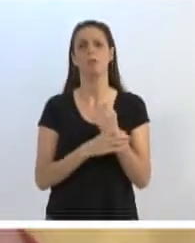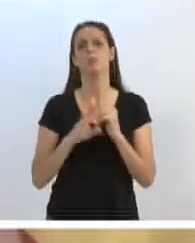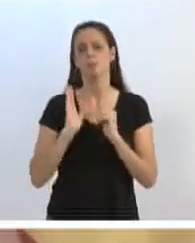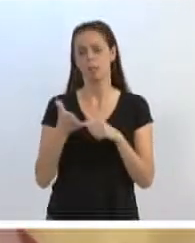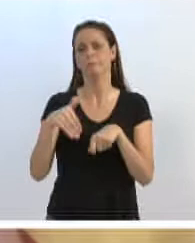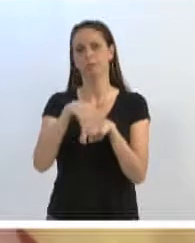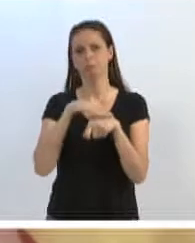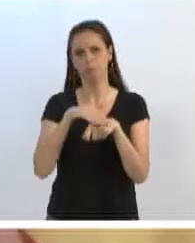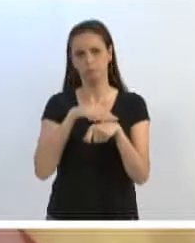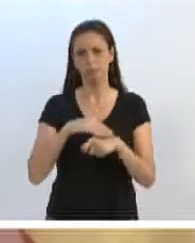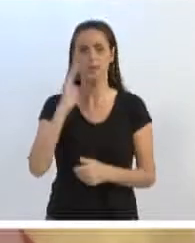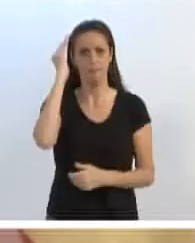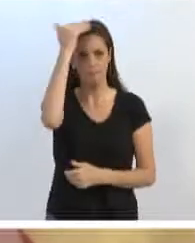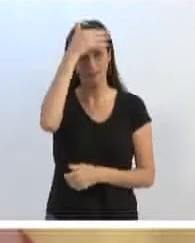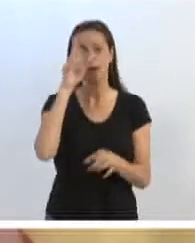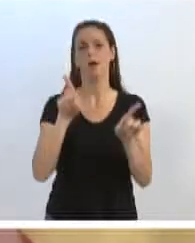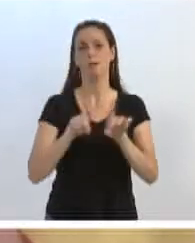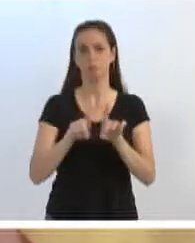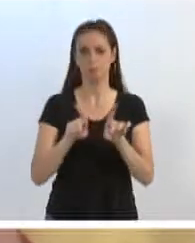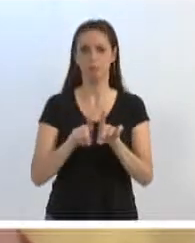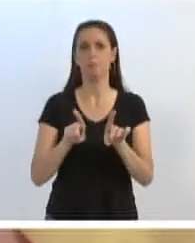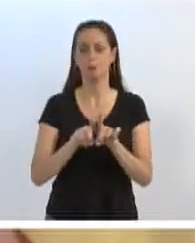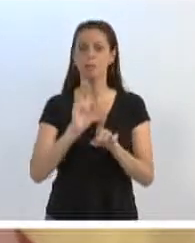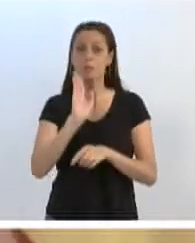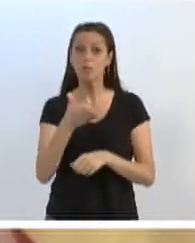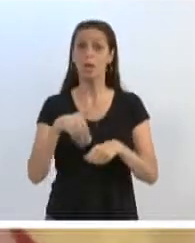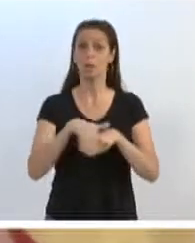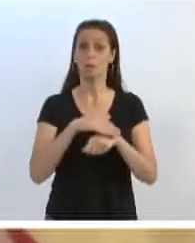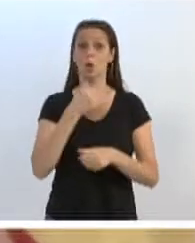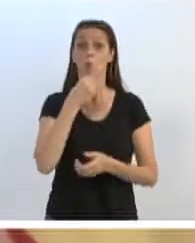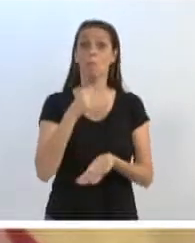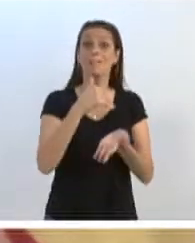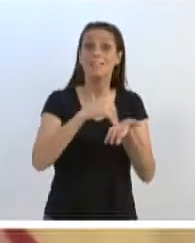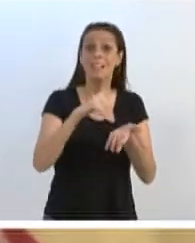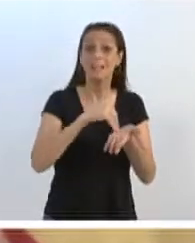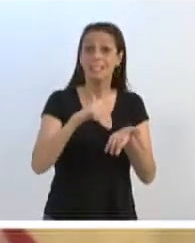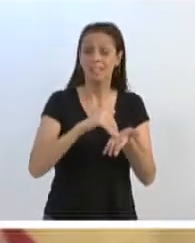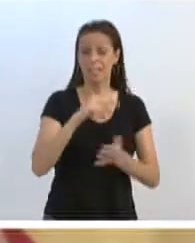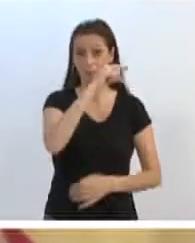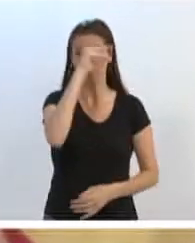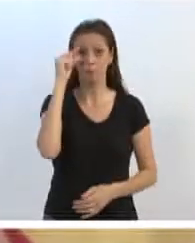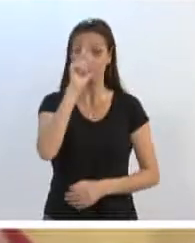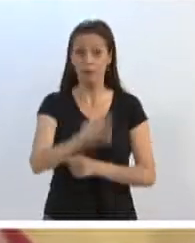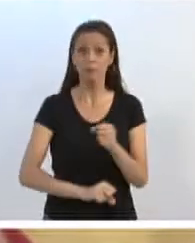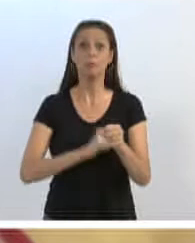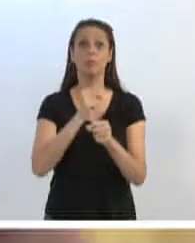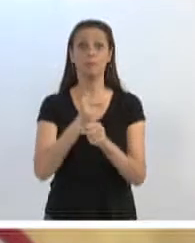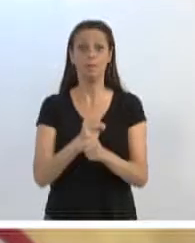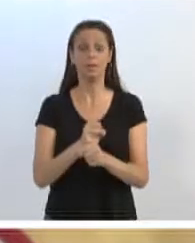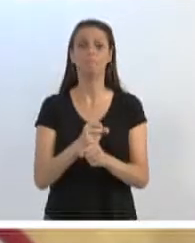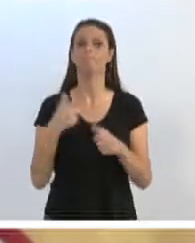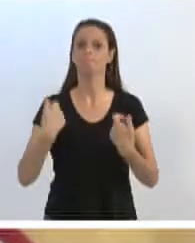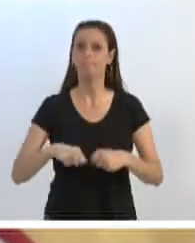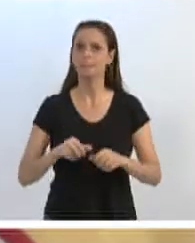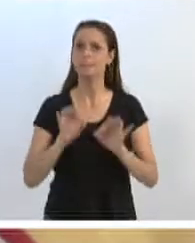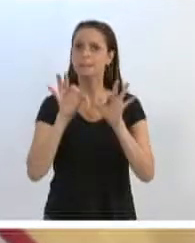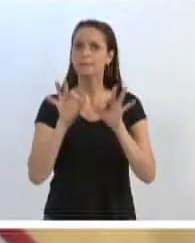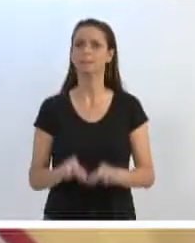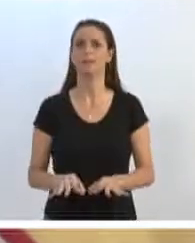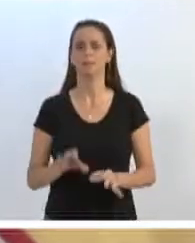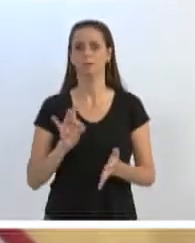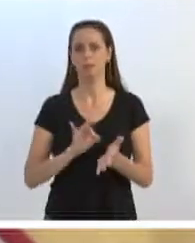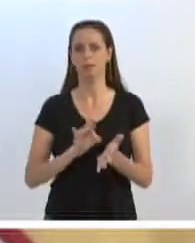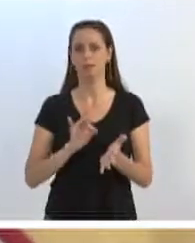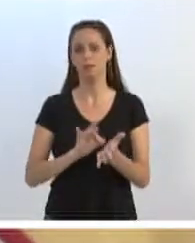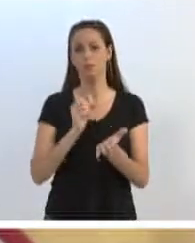com o prefeito mário também teve oportunidade de conversar com o secretário da morte para o próximo ano garante a execução plena do